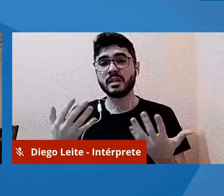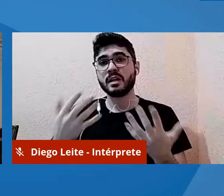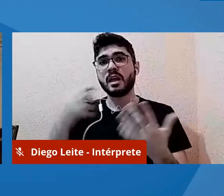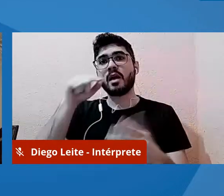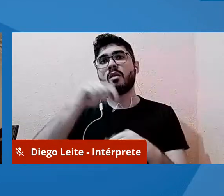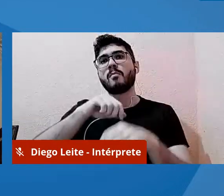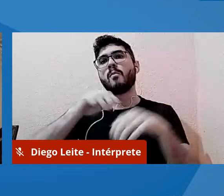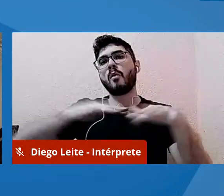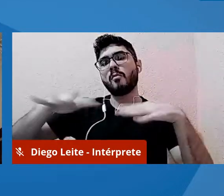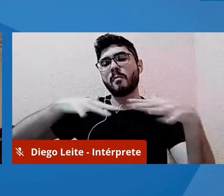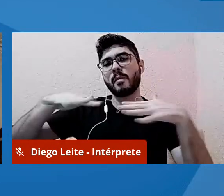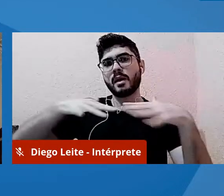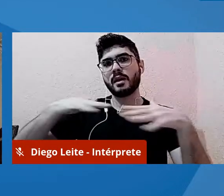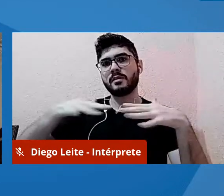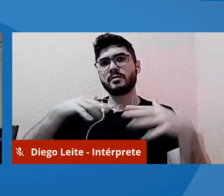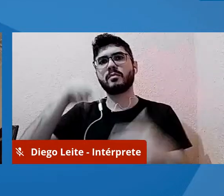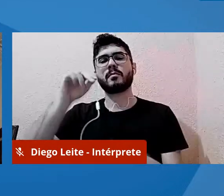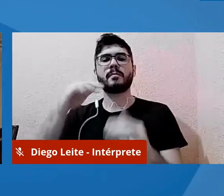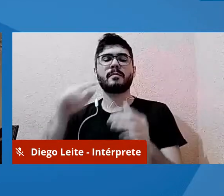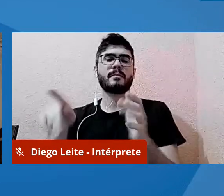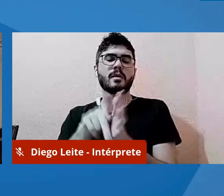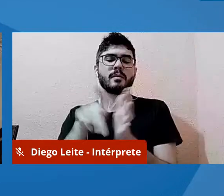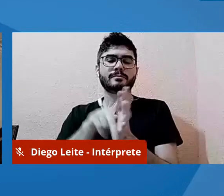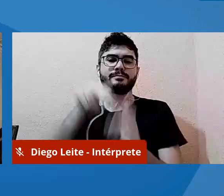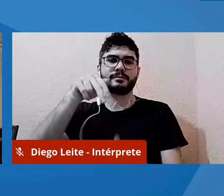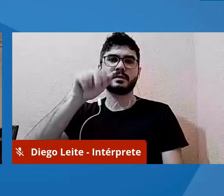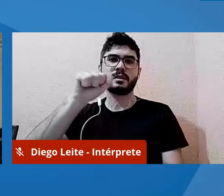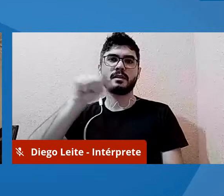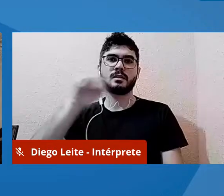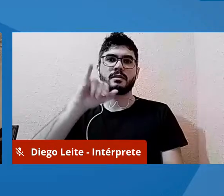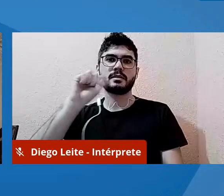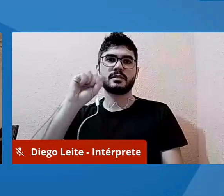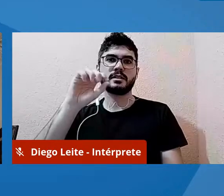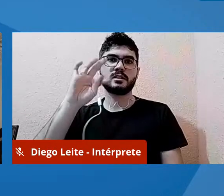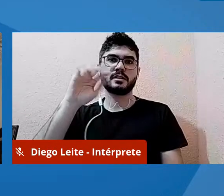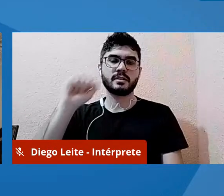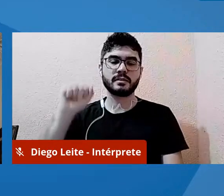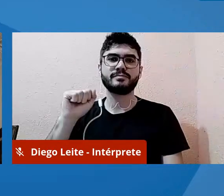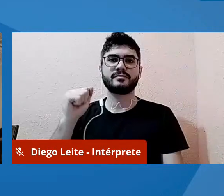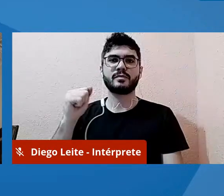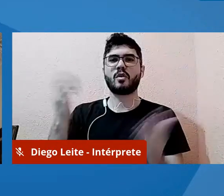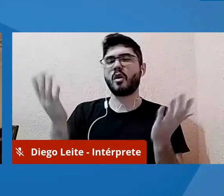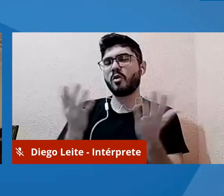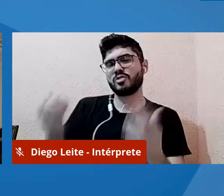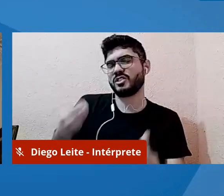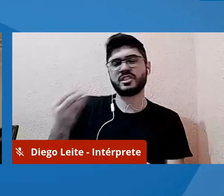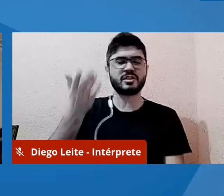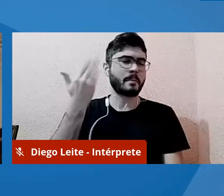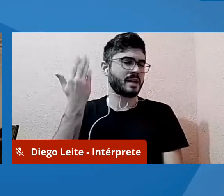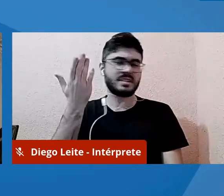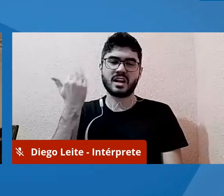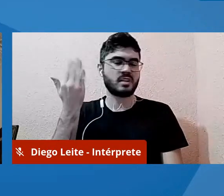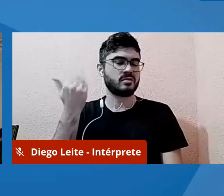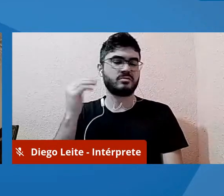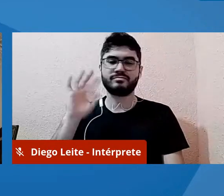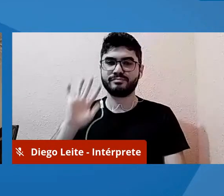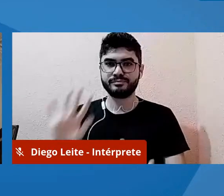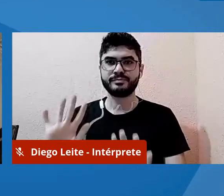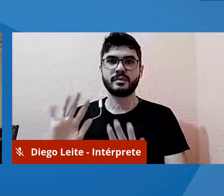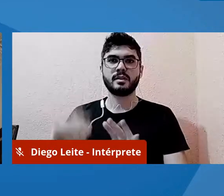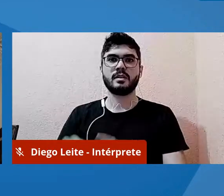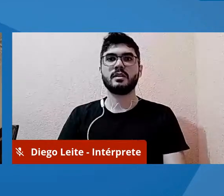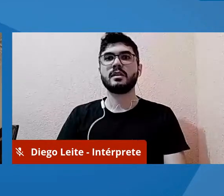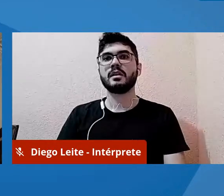nazistas. Mas, bom, isso no passado. Hoje em dia, isso já não existe. Mas, enfim. E esse Modi, a